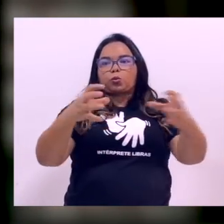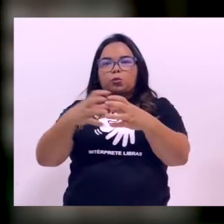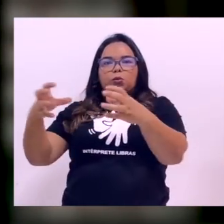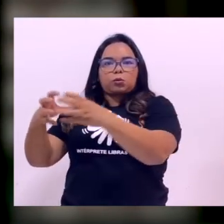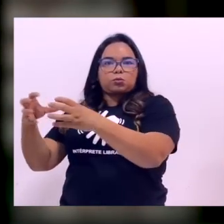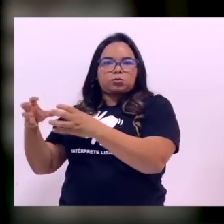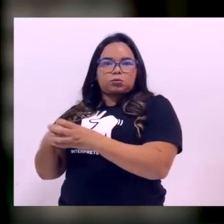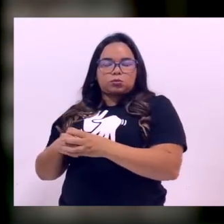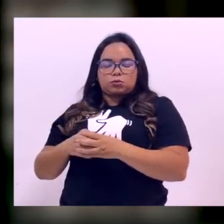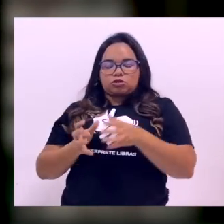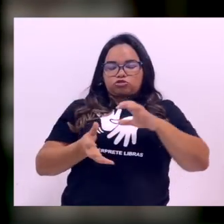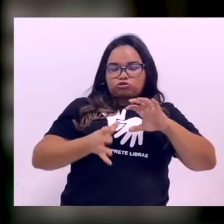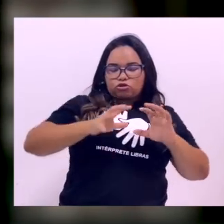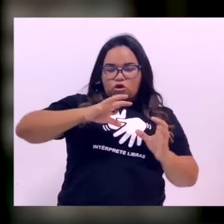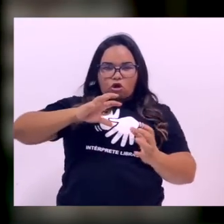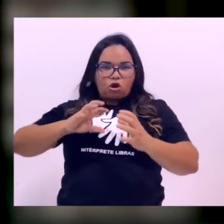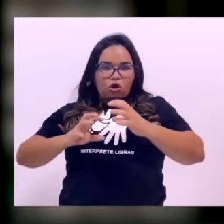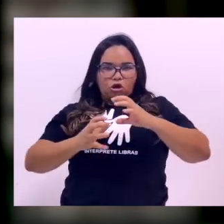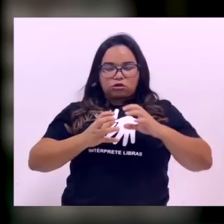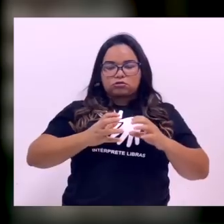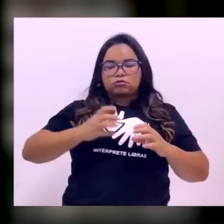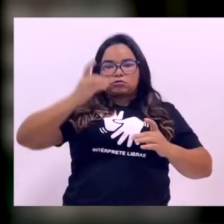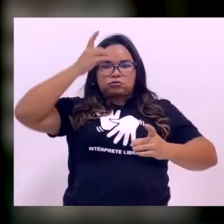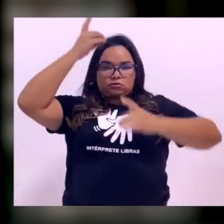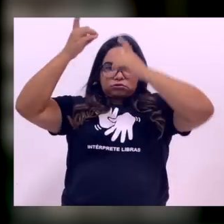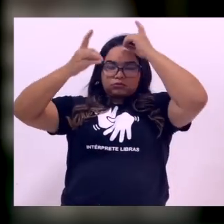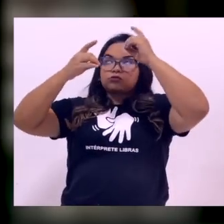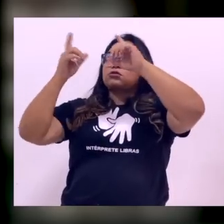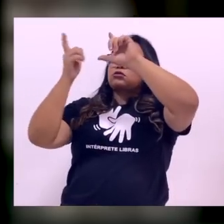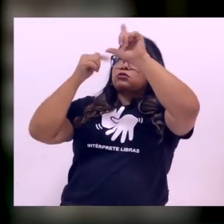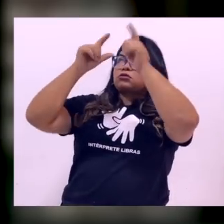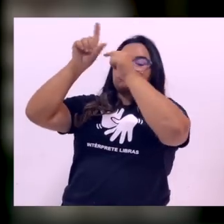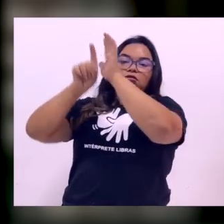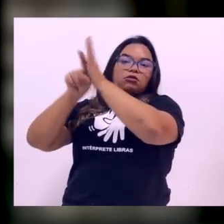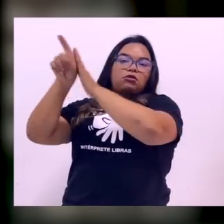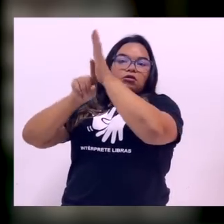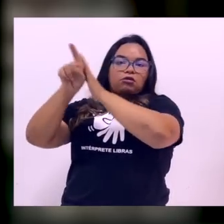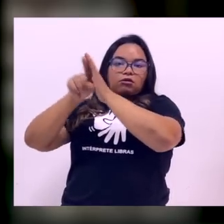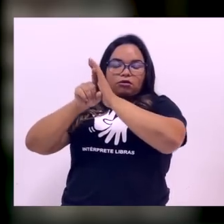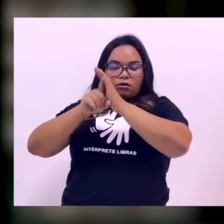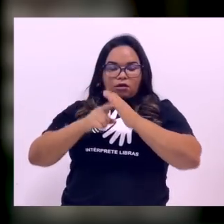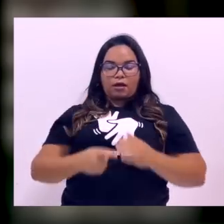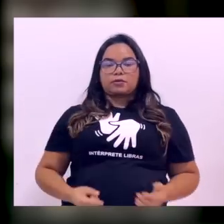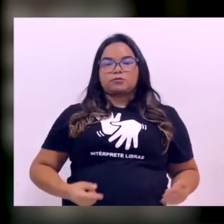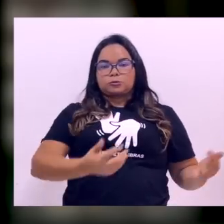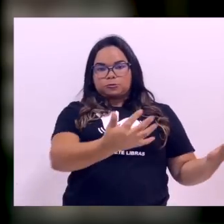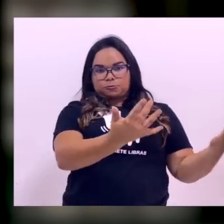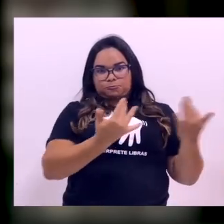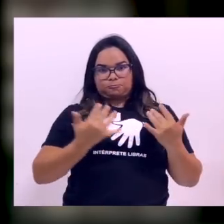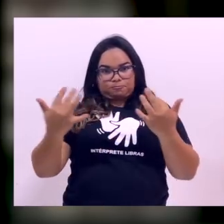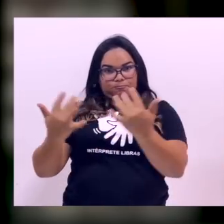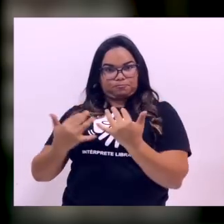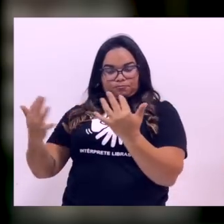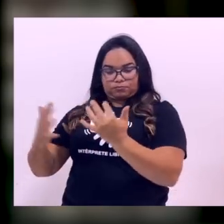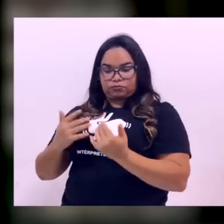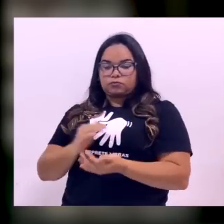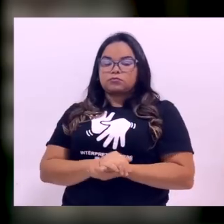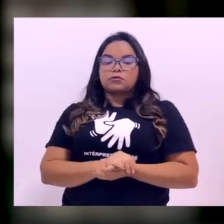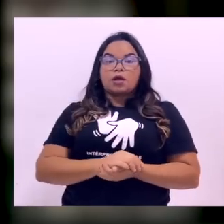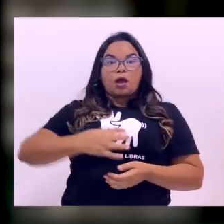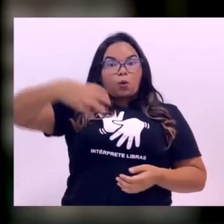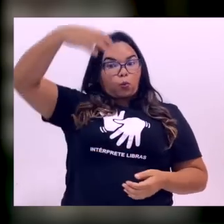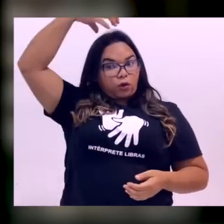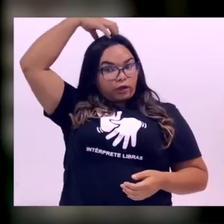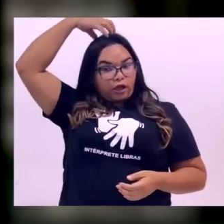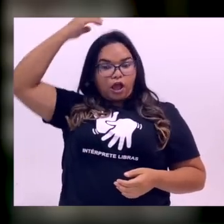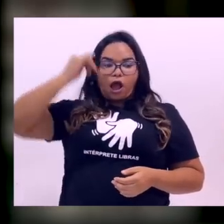encantadores, os caldeus, para que lhe declarassem o seu sonho. E eles vieram e se apresentaram diante do rei. E